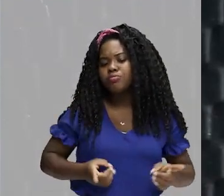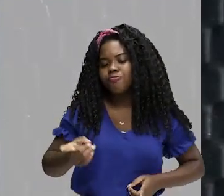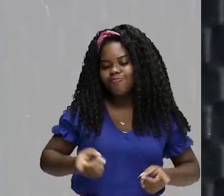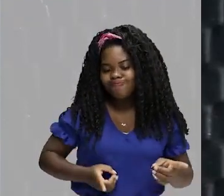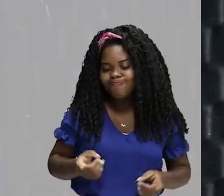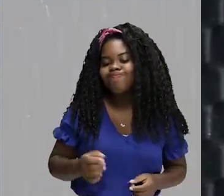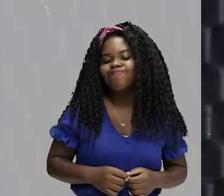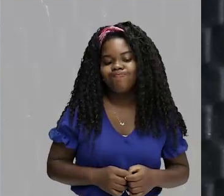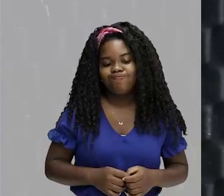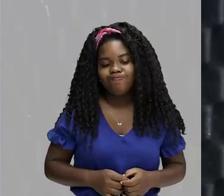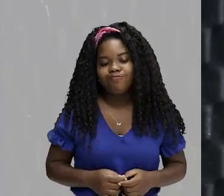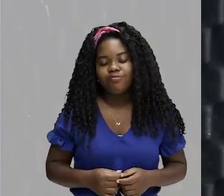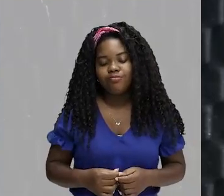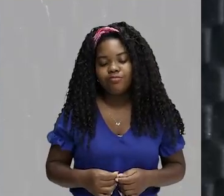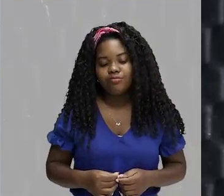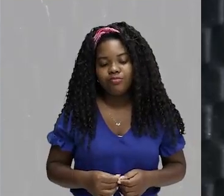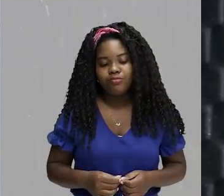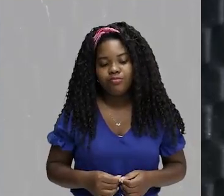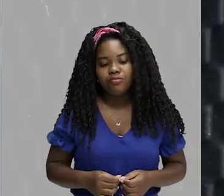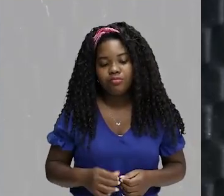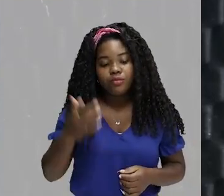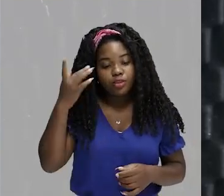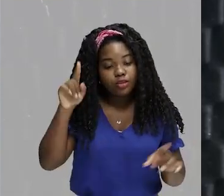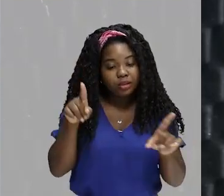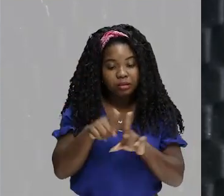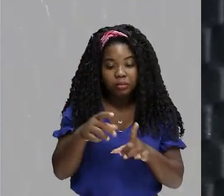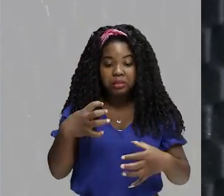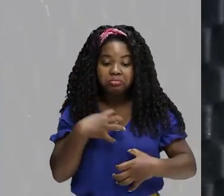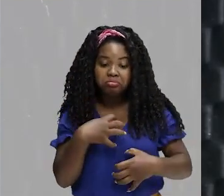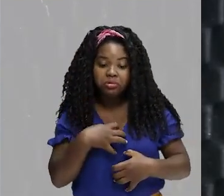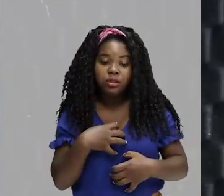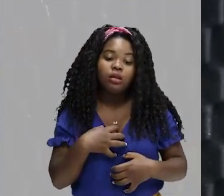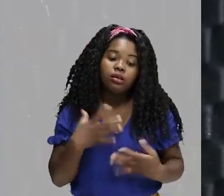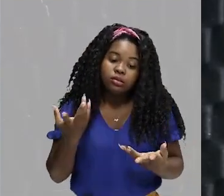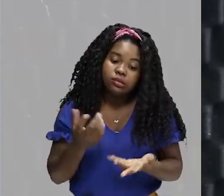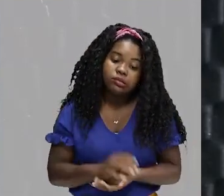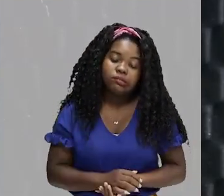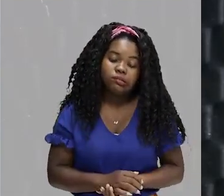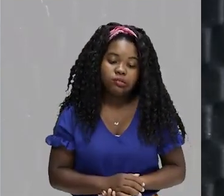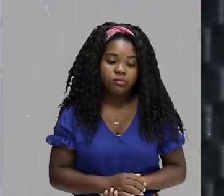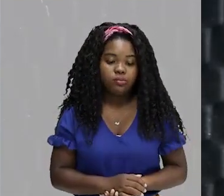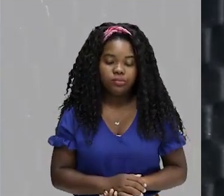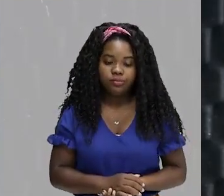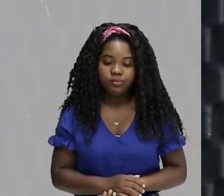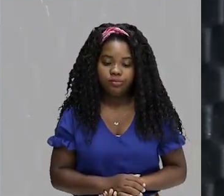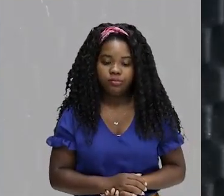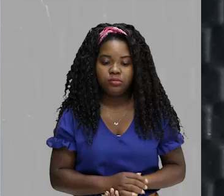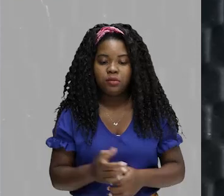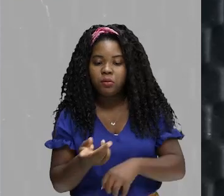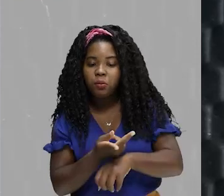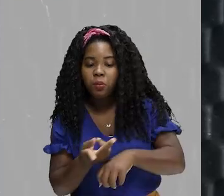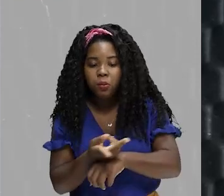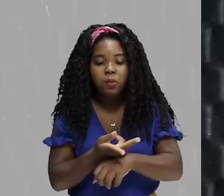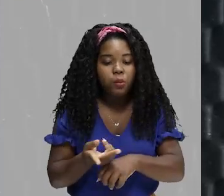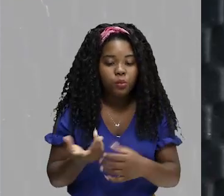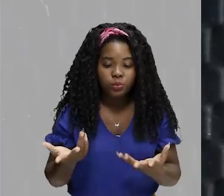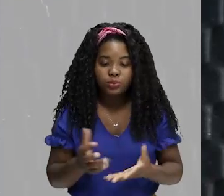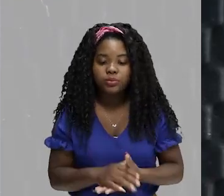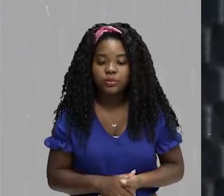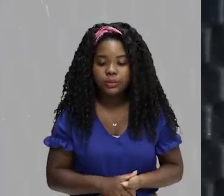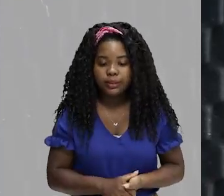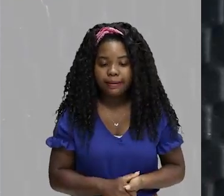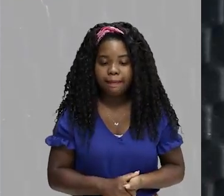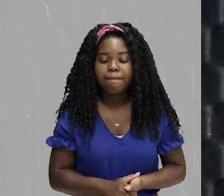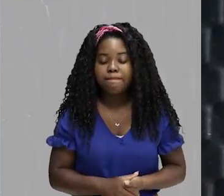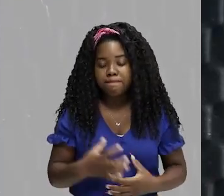Pois dijo que iba a venir a la fiesta de ayer. Não sei. Eu também le eche de menos. Eu